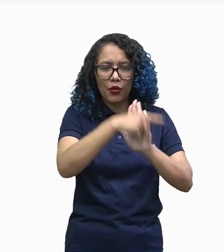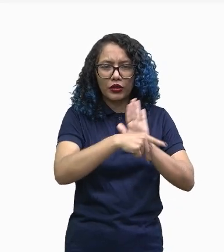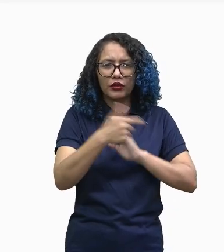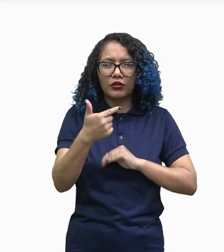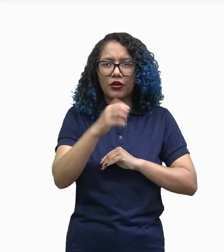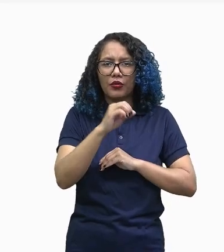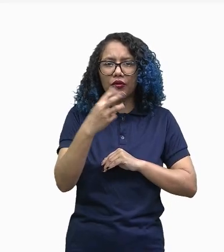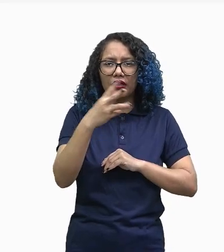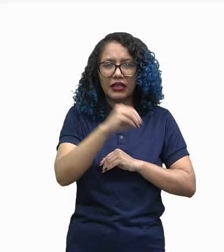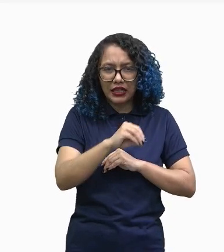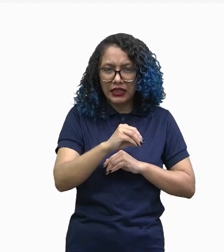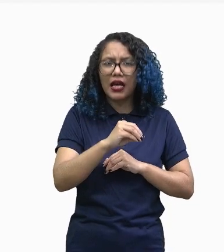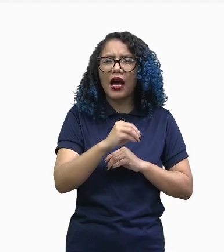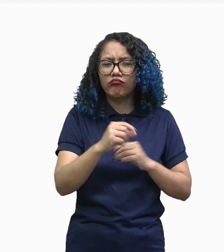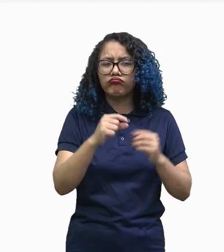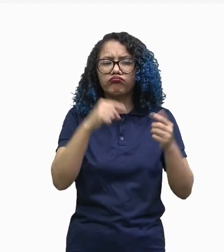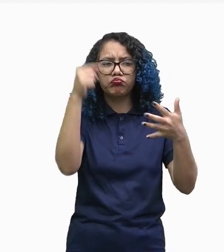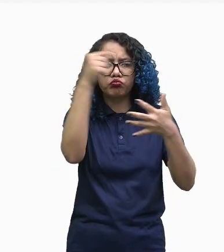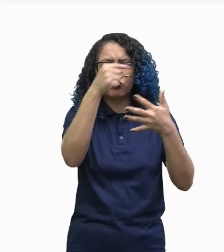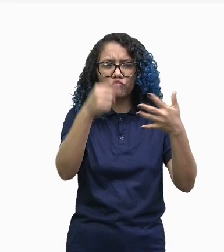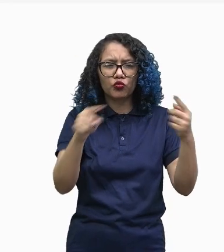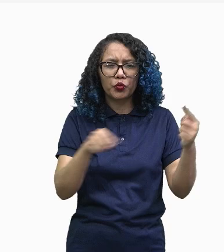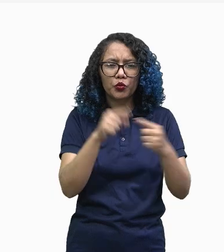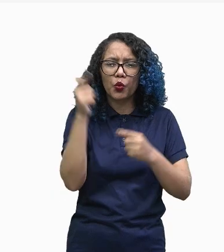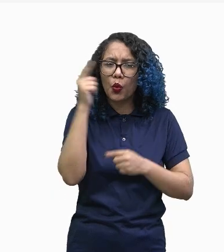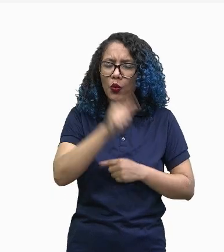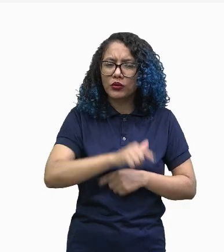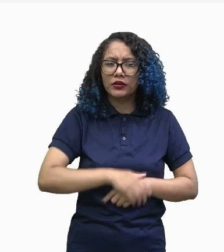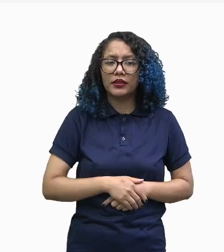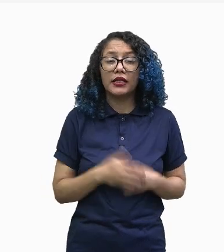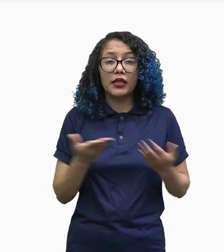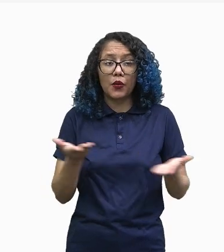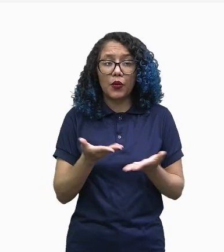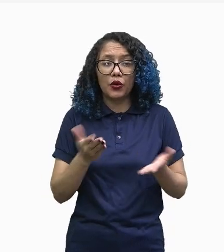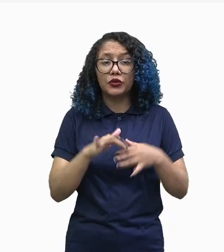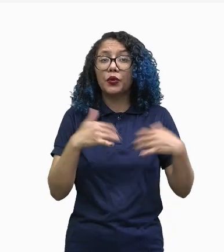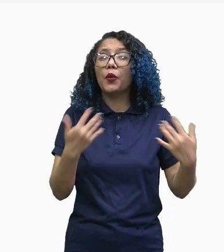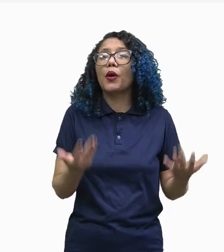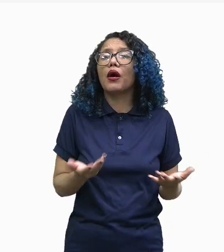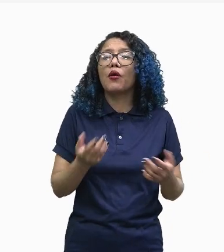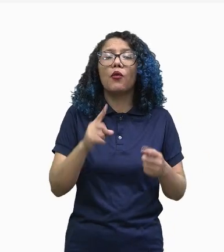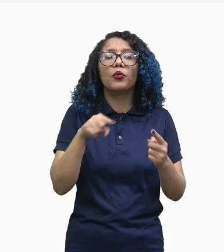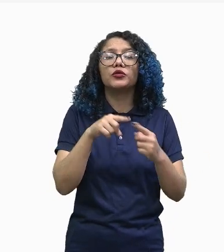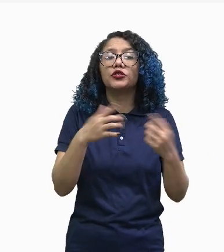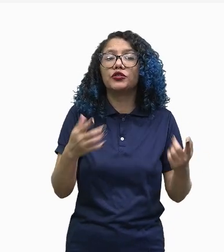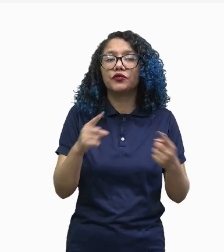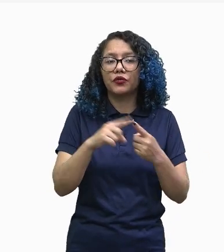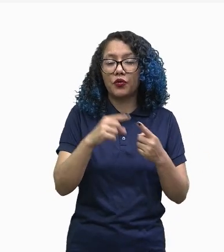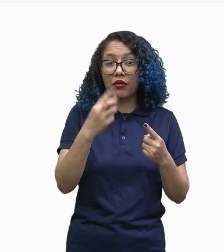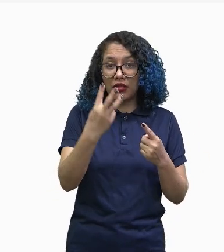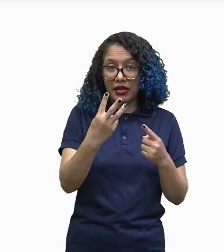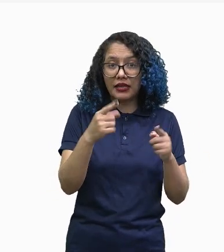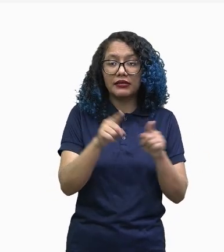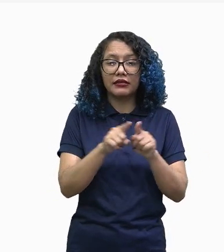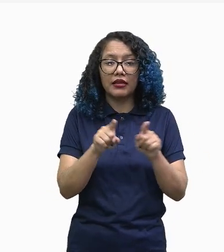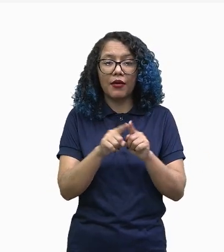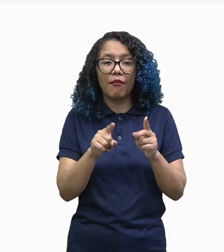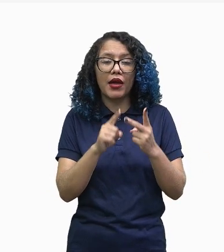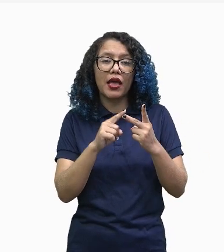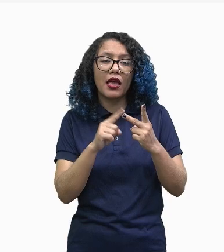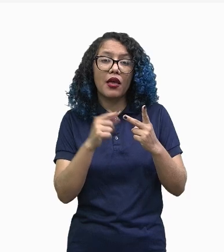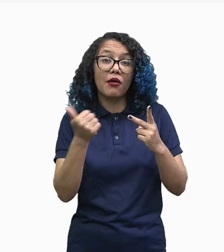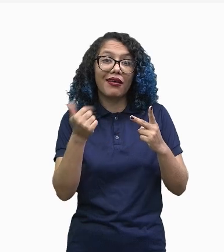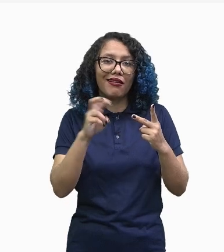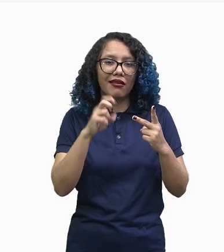Isso. E aí, para a aula de hoje, né, nós temos, pode avançar, o Objetivos 3 e 15, né? Então, gente, os Objetivos